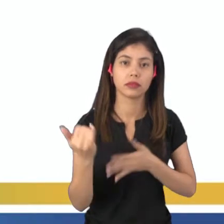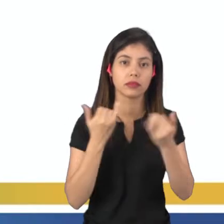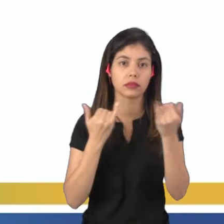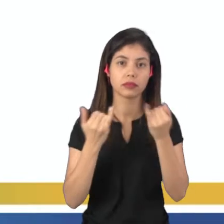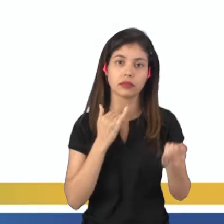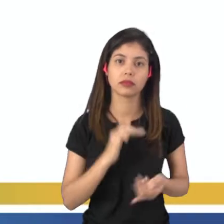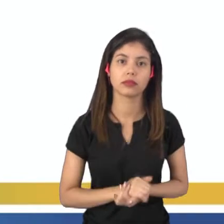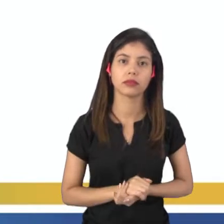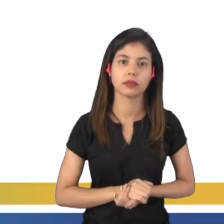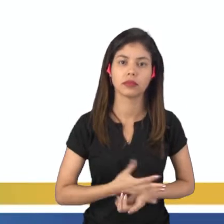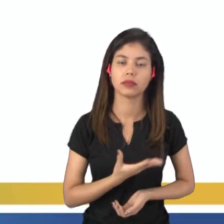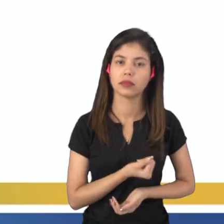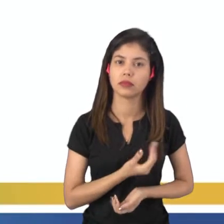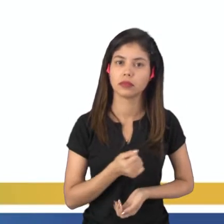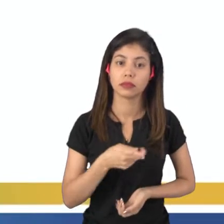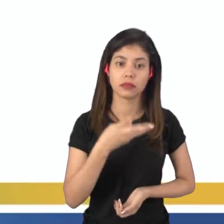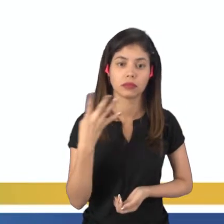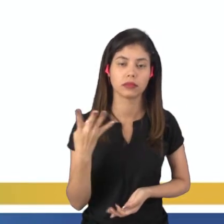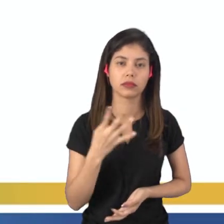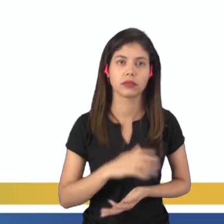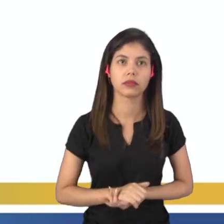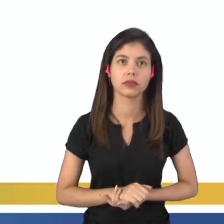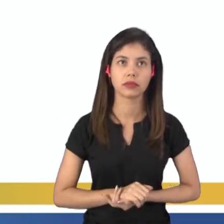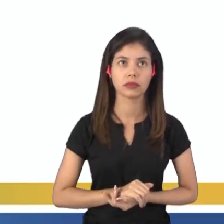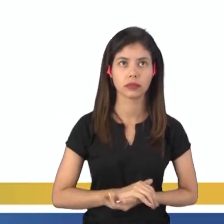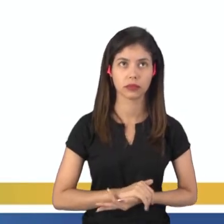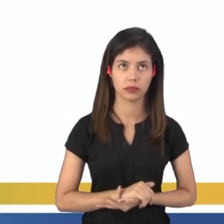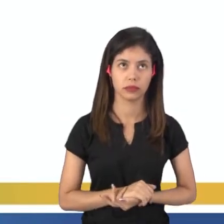informações numéricas, que são as quantidades, né.